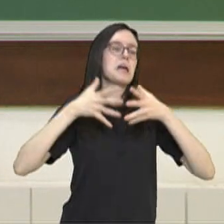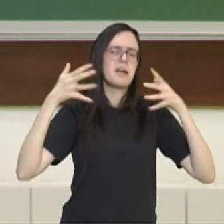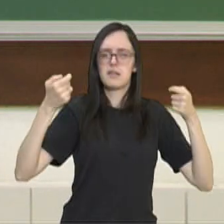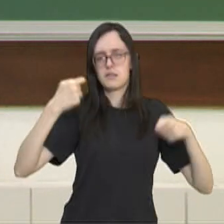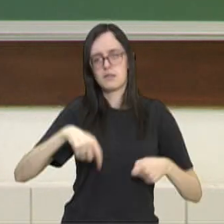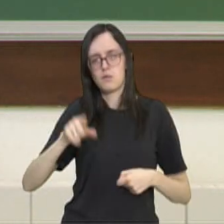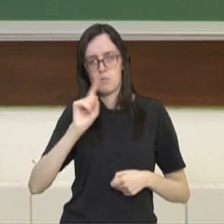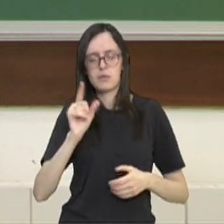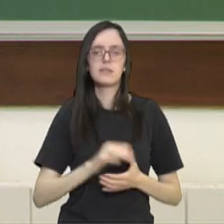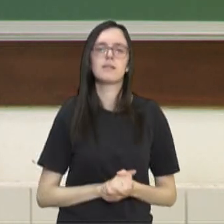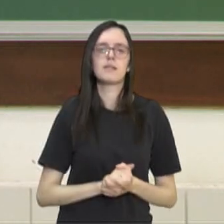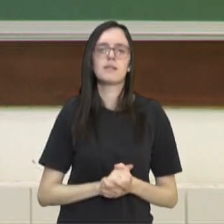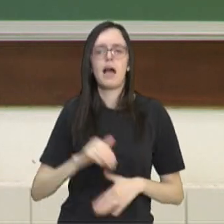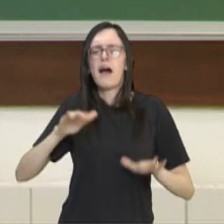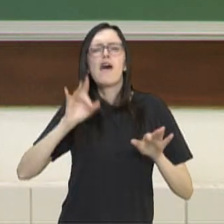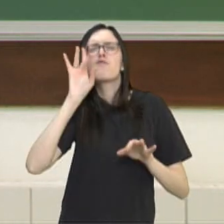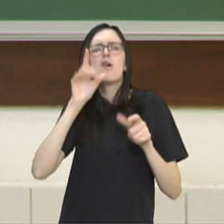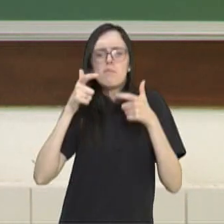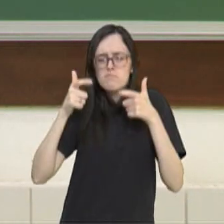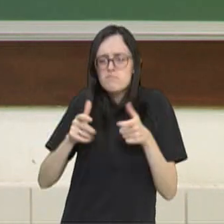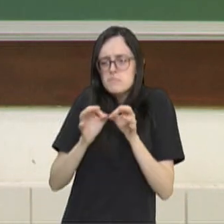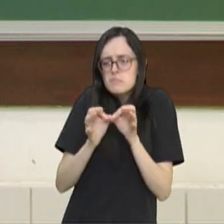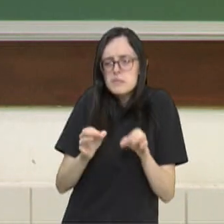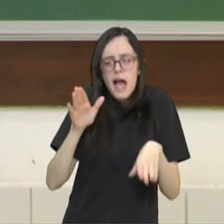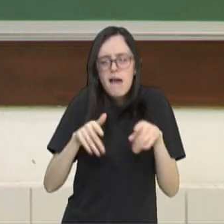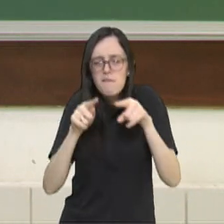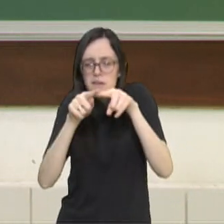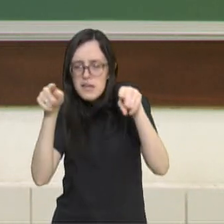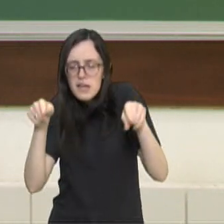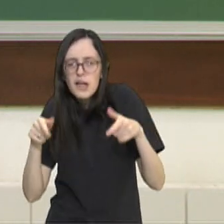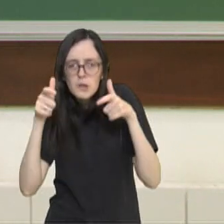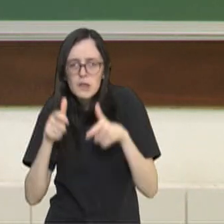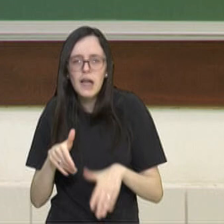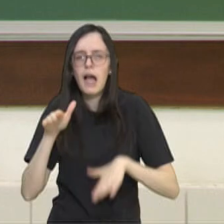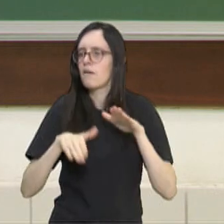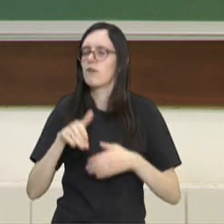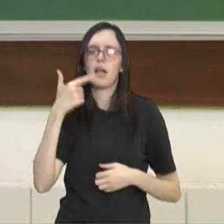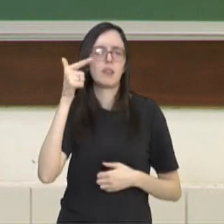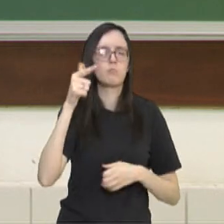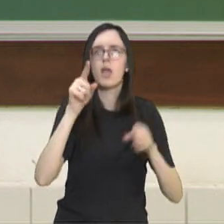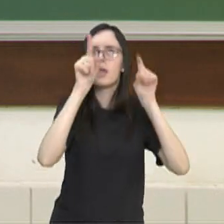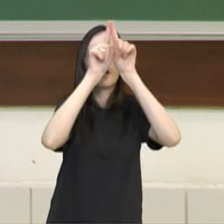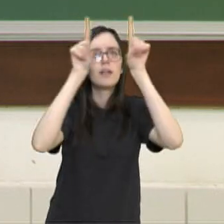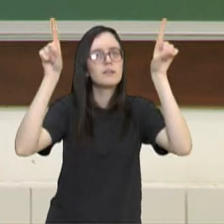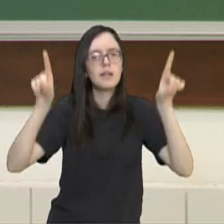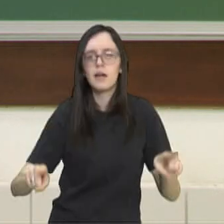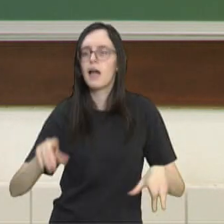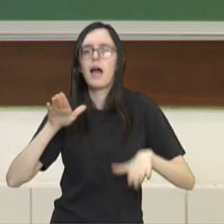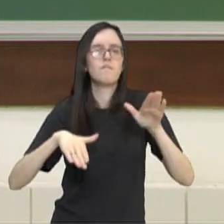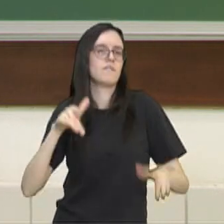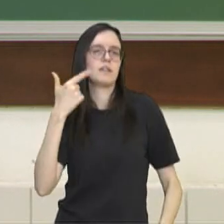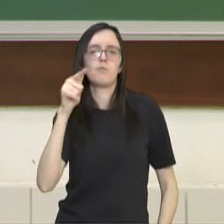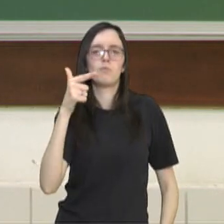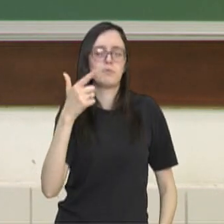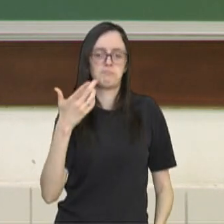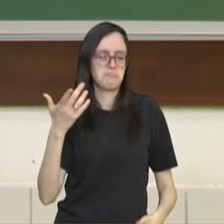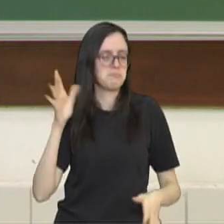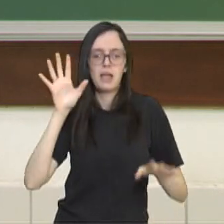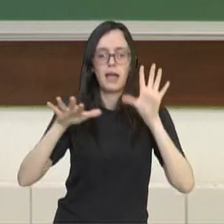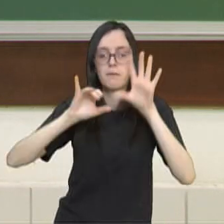escolinhas esportivas, né? E aí o esporte vai se desenvolvendo. Na sequência, vamos falar sobre o futsal,